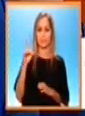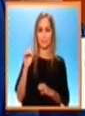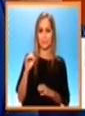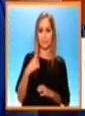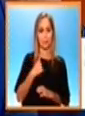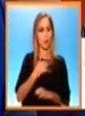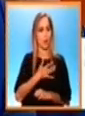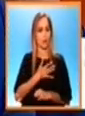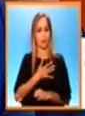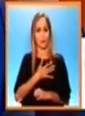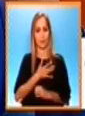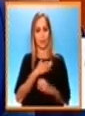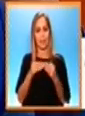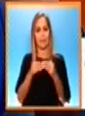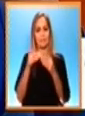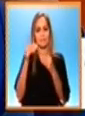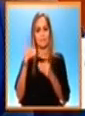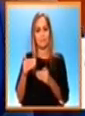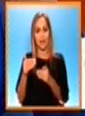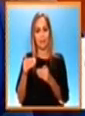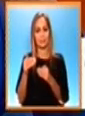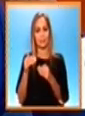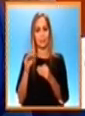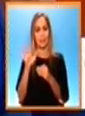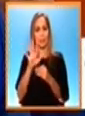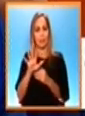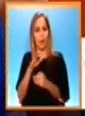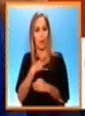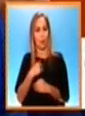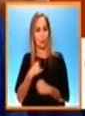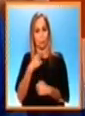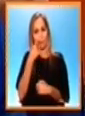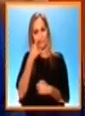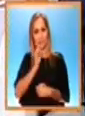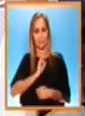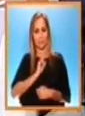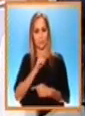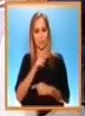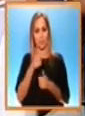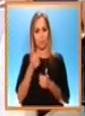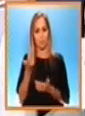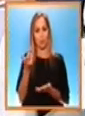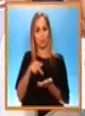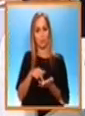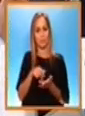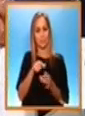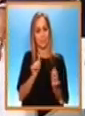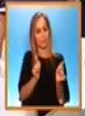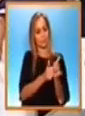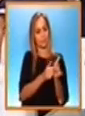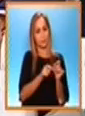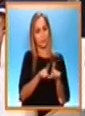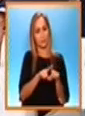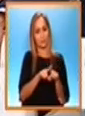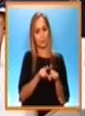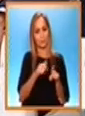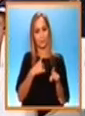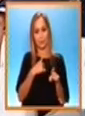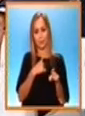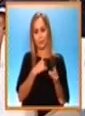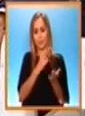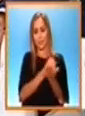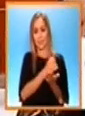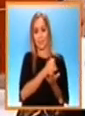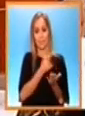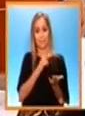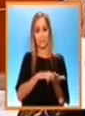60. Só é a minha época estética e musical favorita. E que está a ser bom voltar aqui à companhia dos manos? Eu estou em casa a